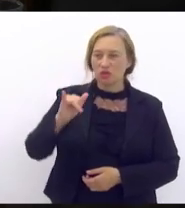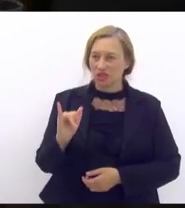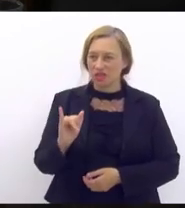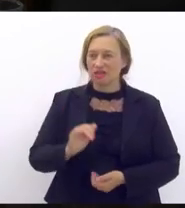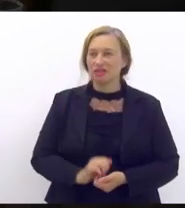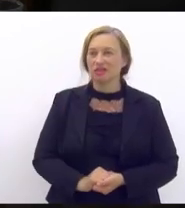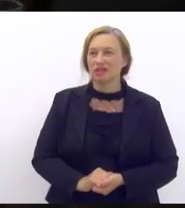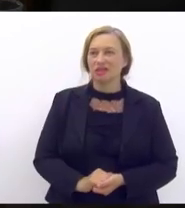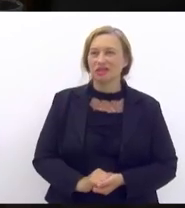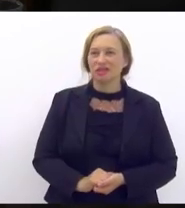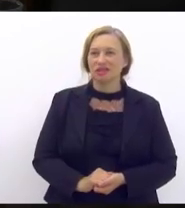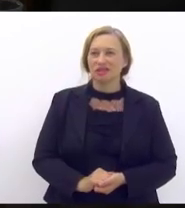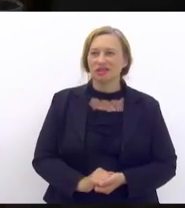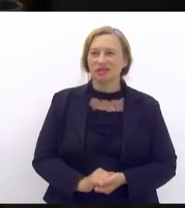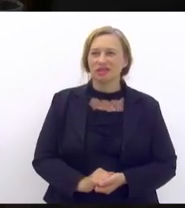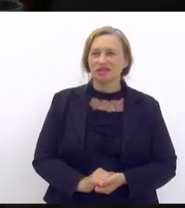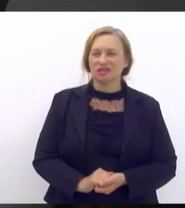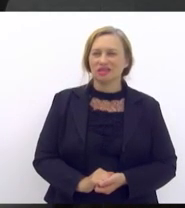Neto,